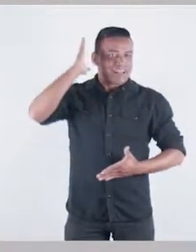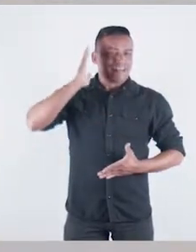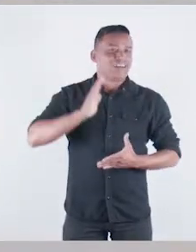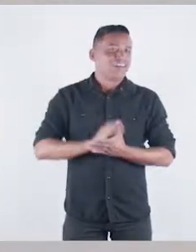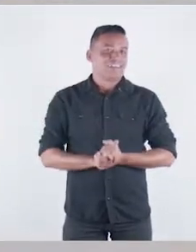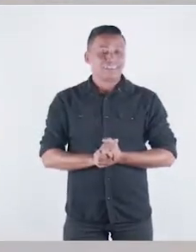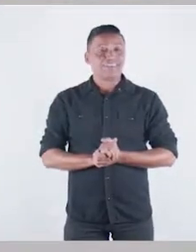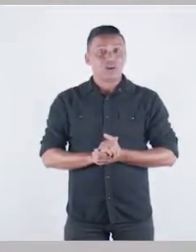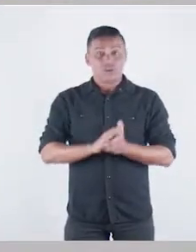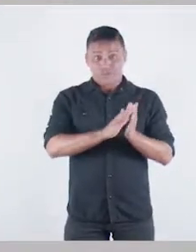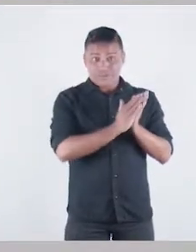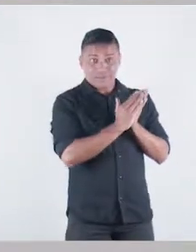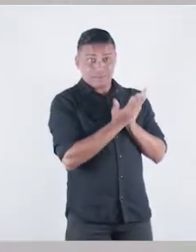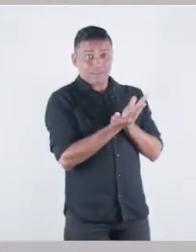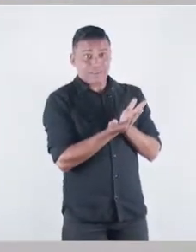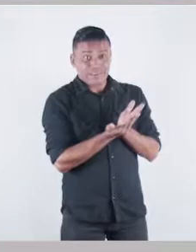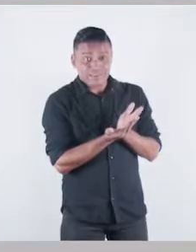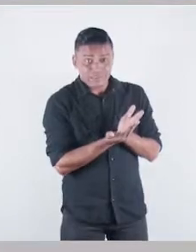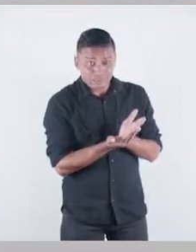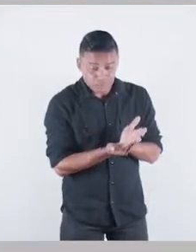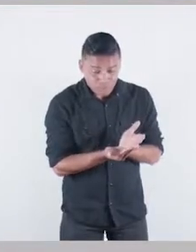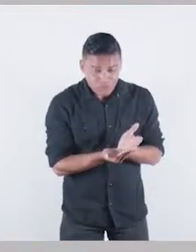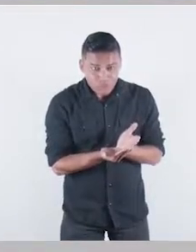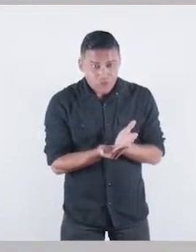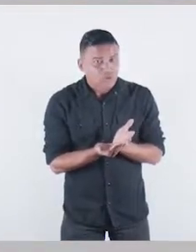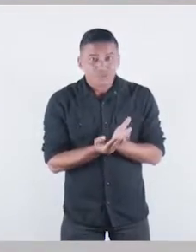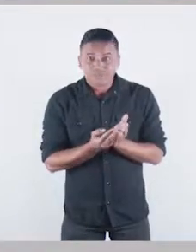ele teve uma receptividade muito boa.